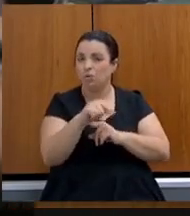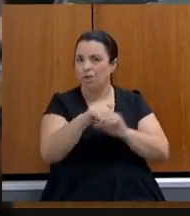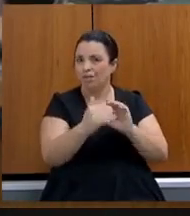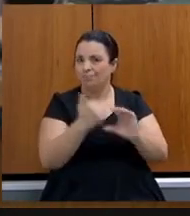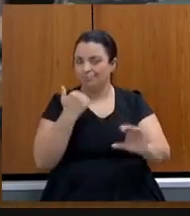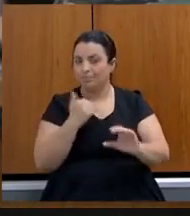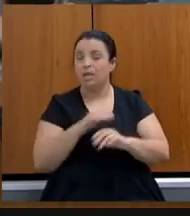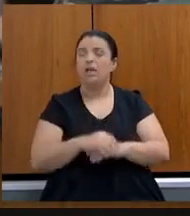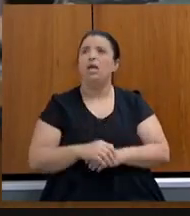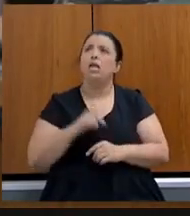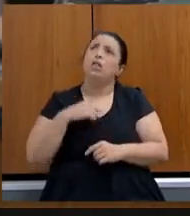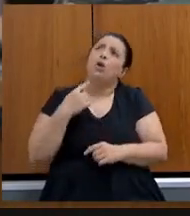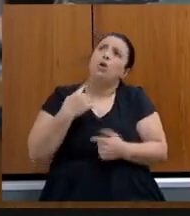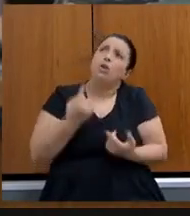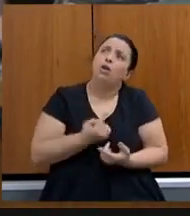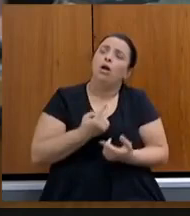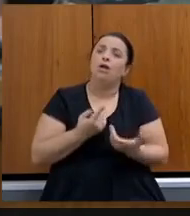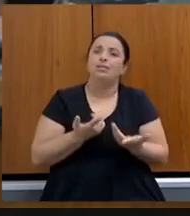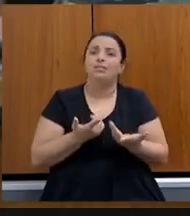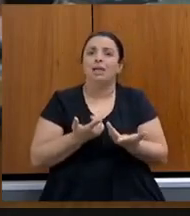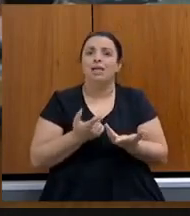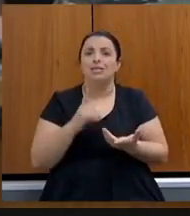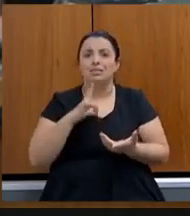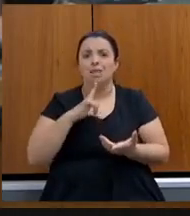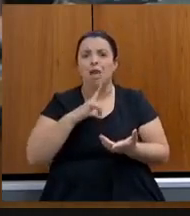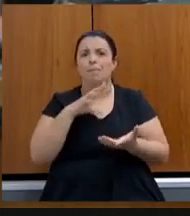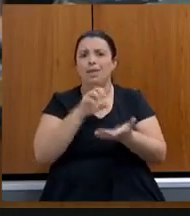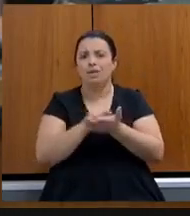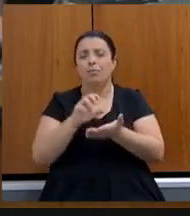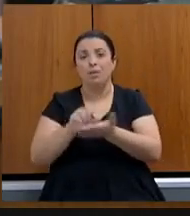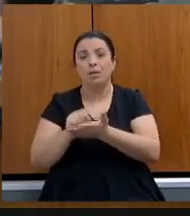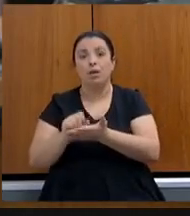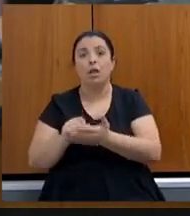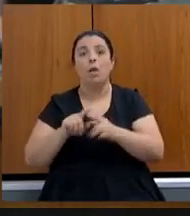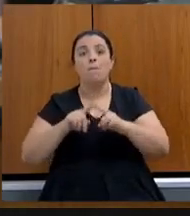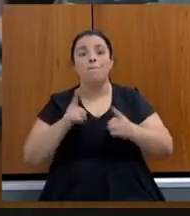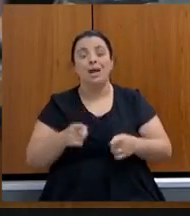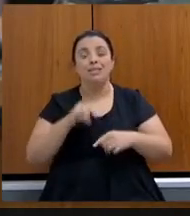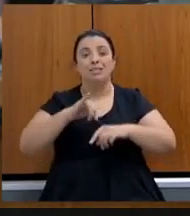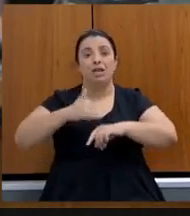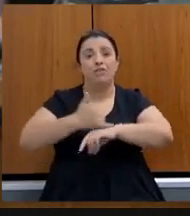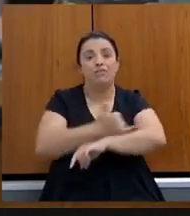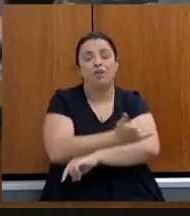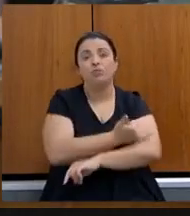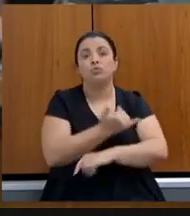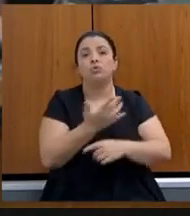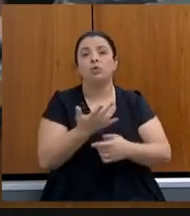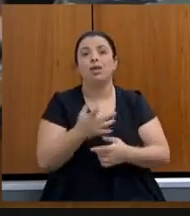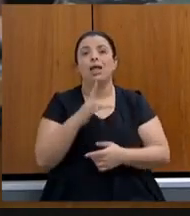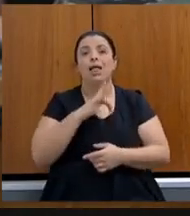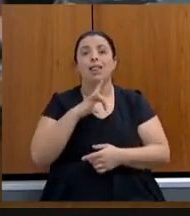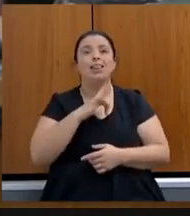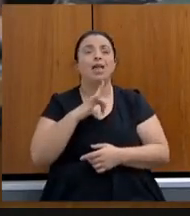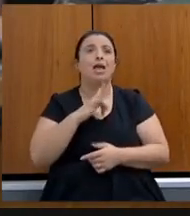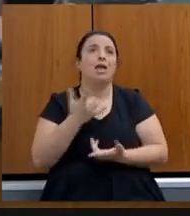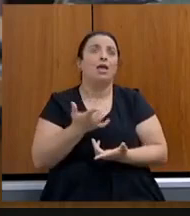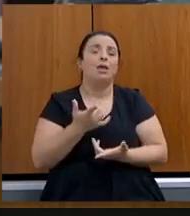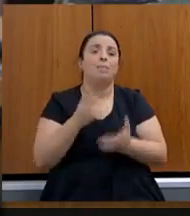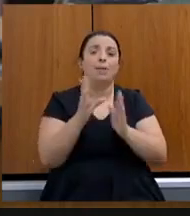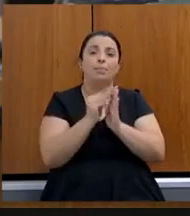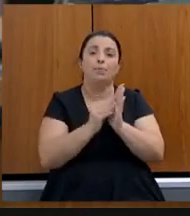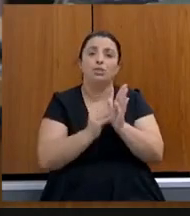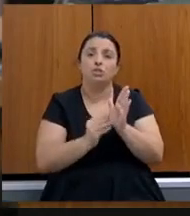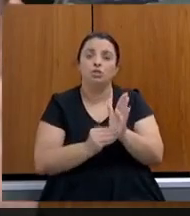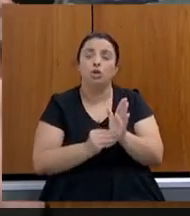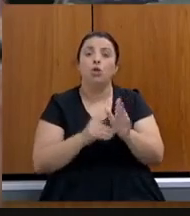aluno toda a questão de progressão mais infraestrutura de escola é algo que ainda é aberto no período de preenchimento das atividades das escolas nós